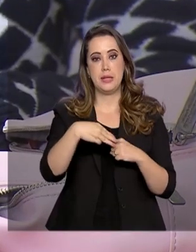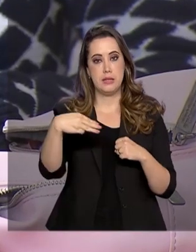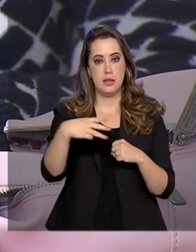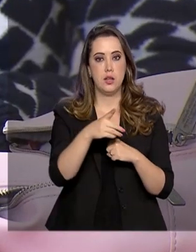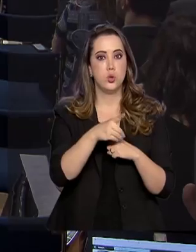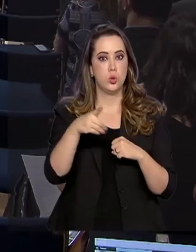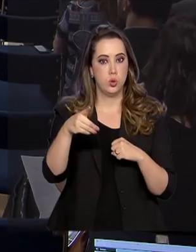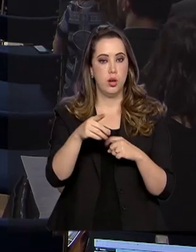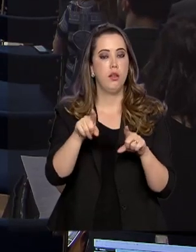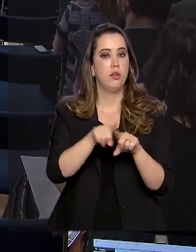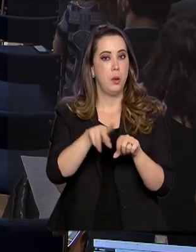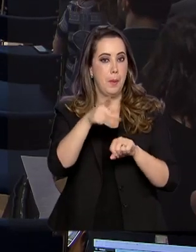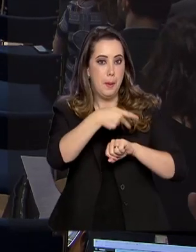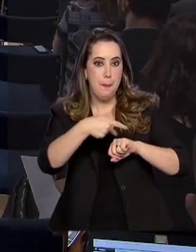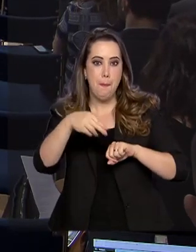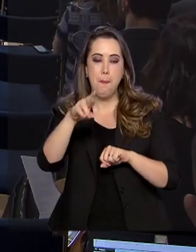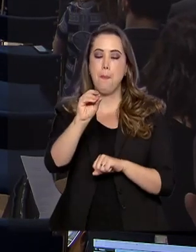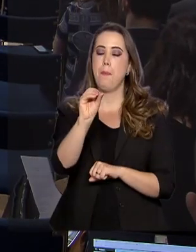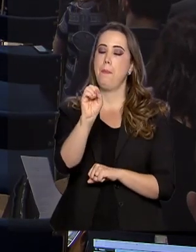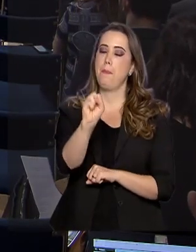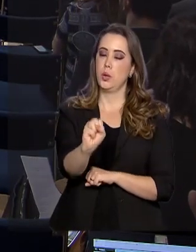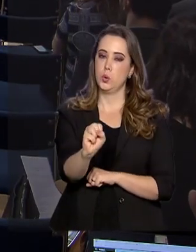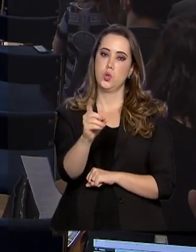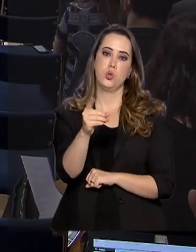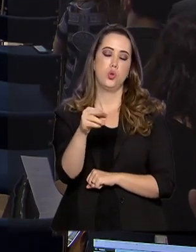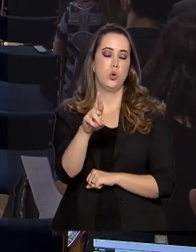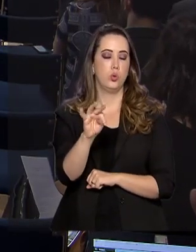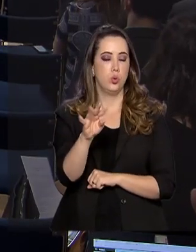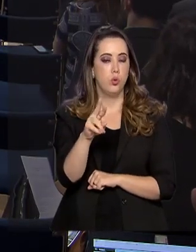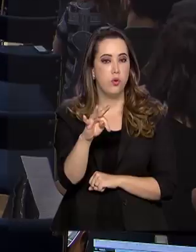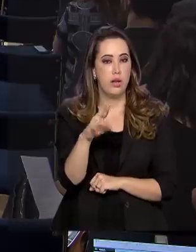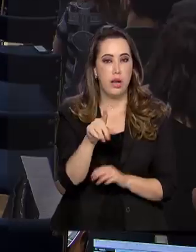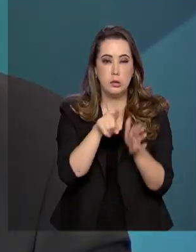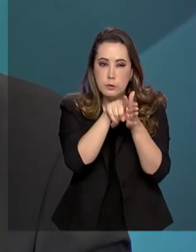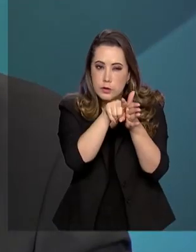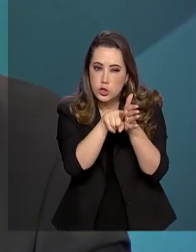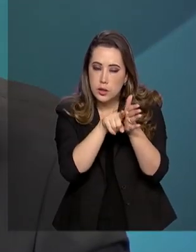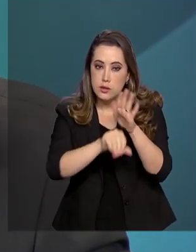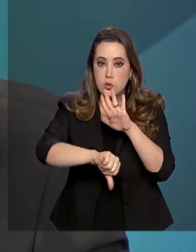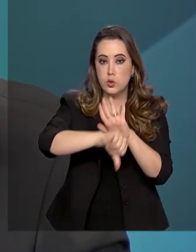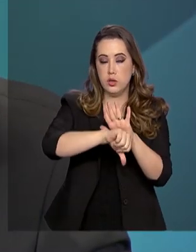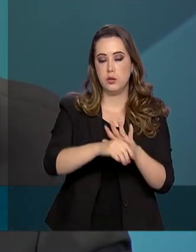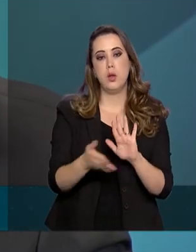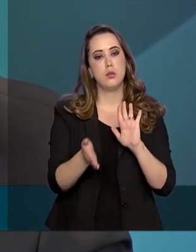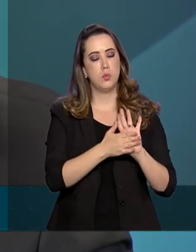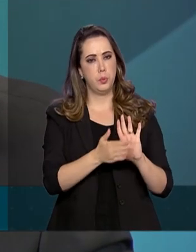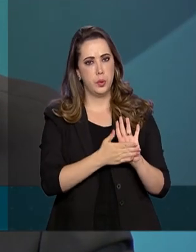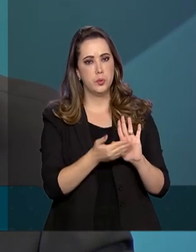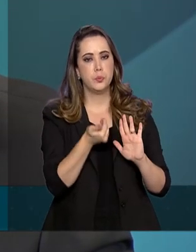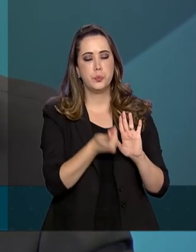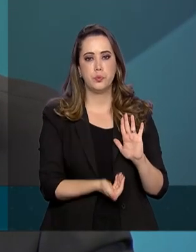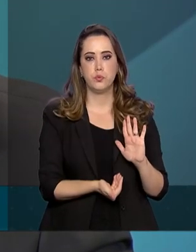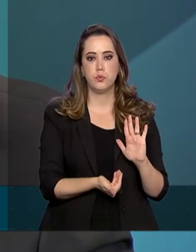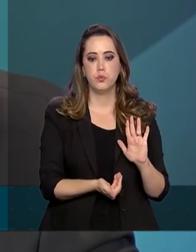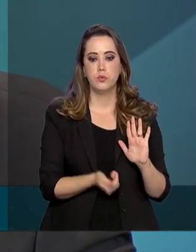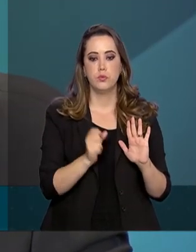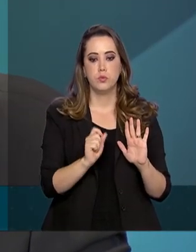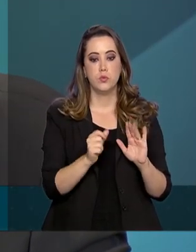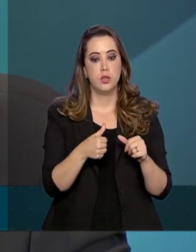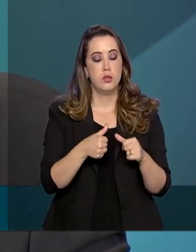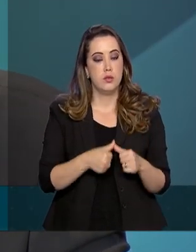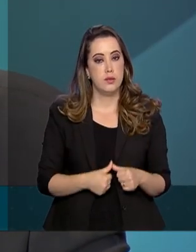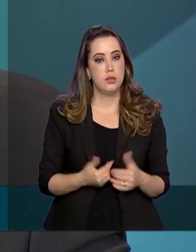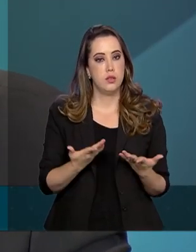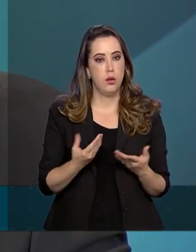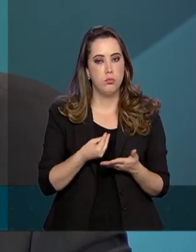-doutorado com foco em segurança pública e investigação criminal. As propostas estão